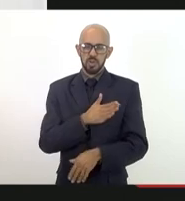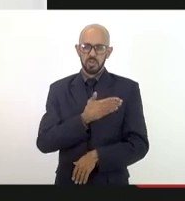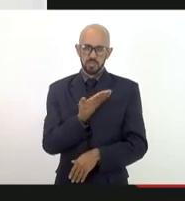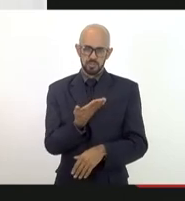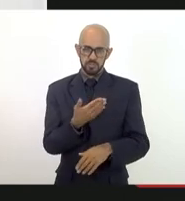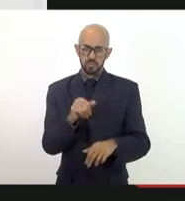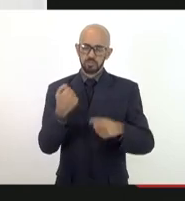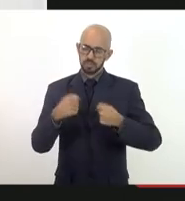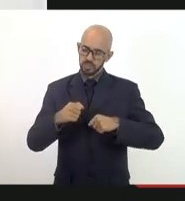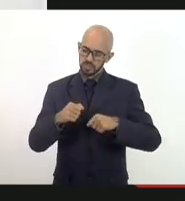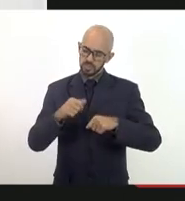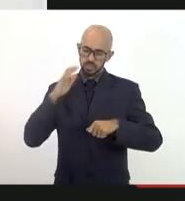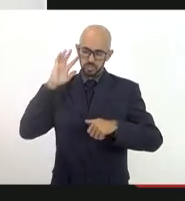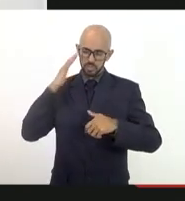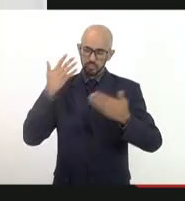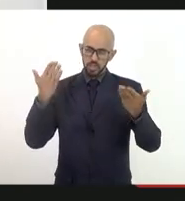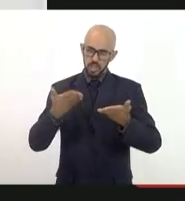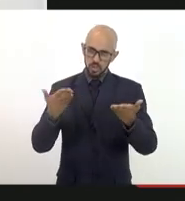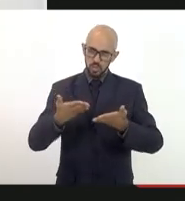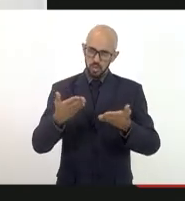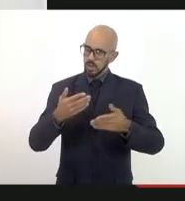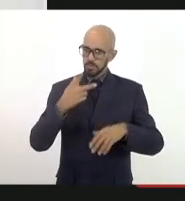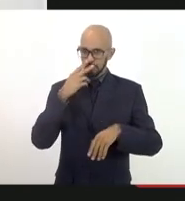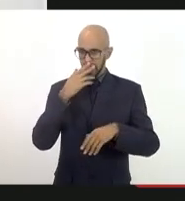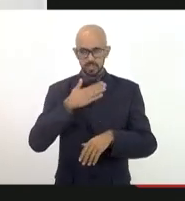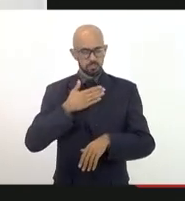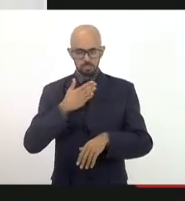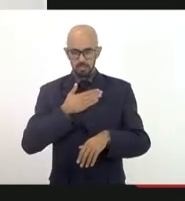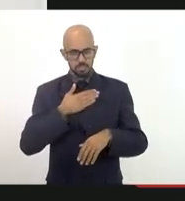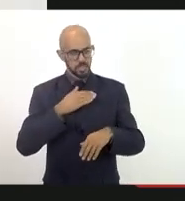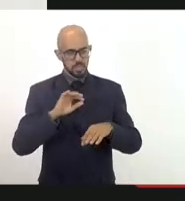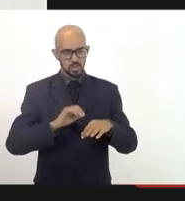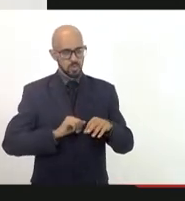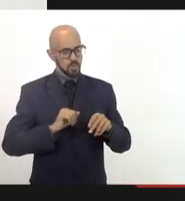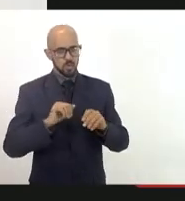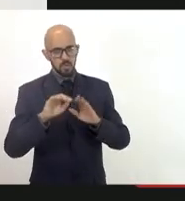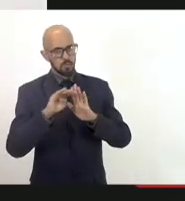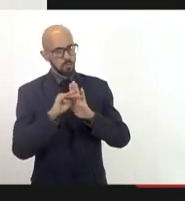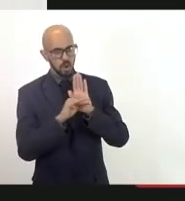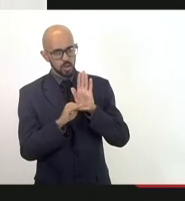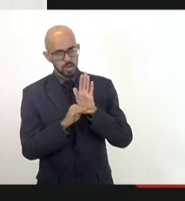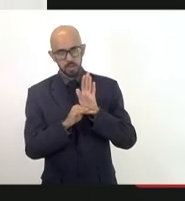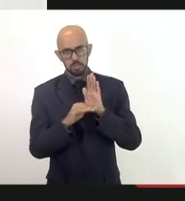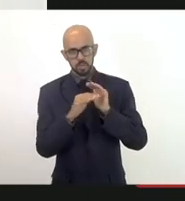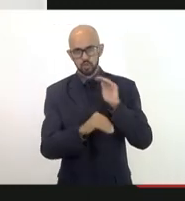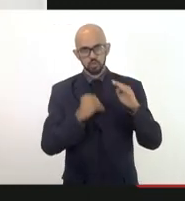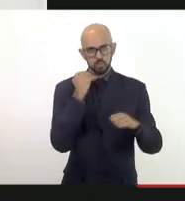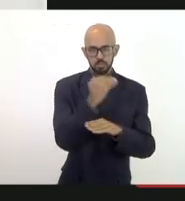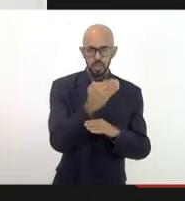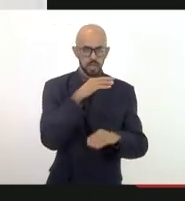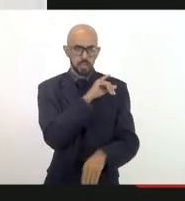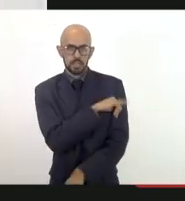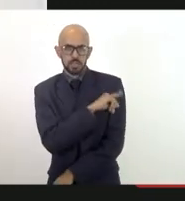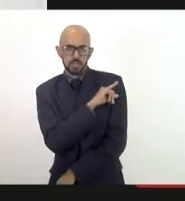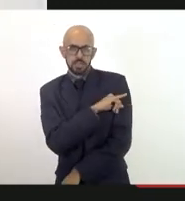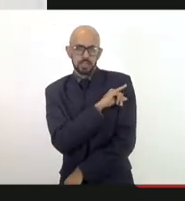enfrentado agora. Não me parece que o Supera Rio, que é um outro projeto, né, que graças à Alerj aí está sendo